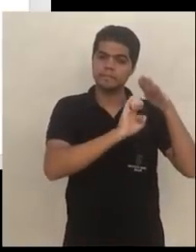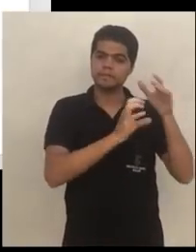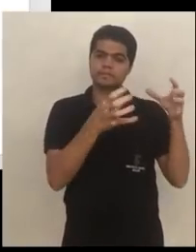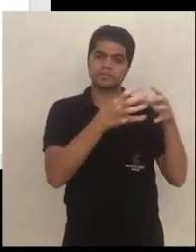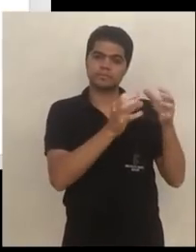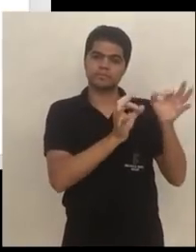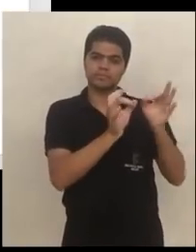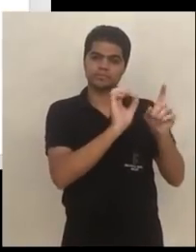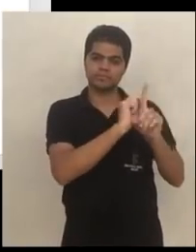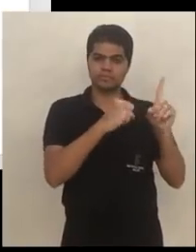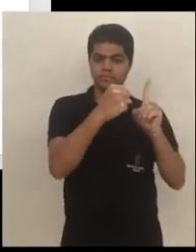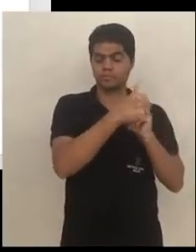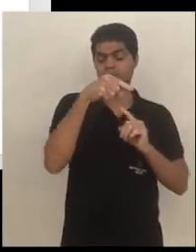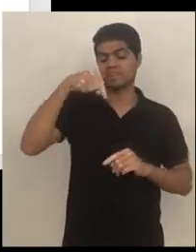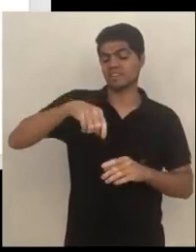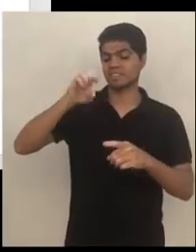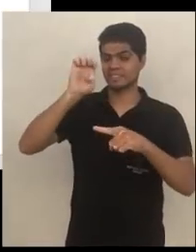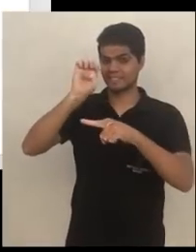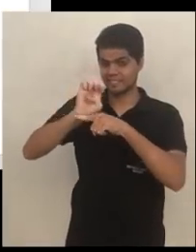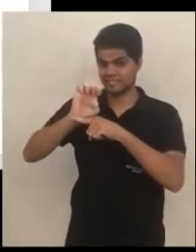e ampliar muito, certo?